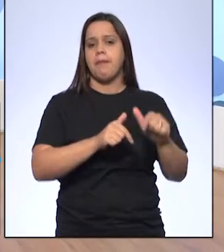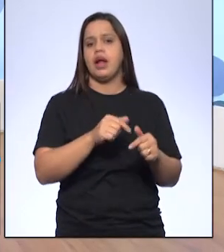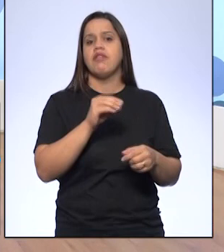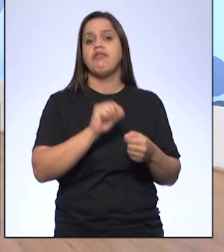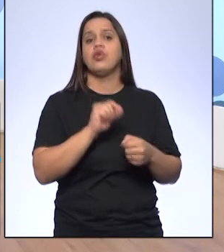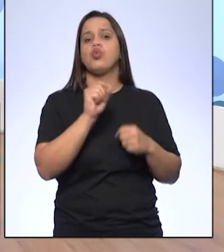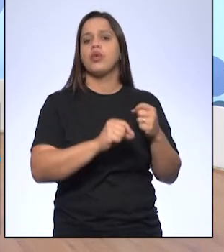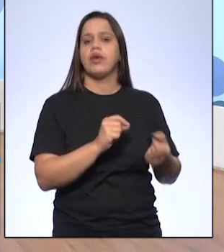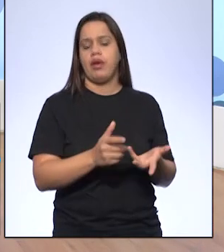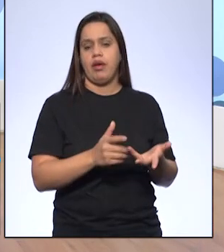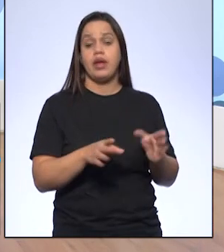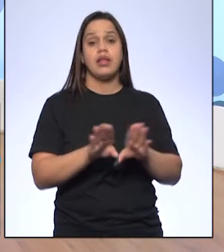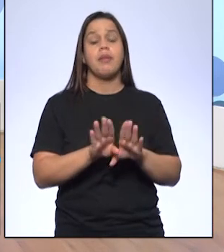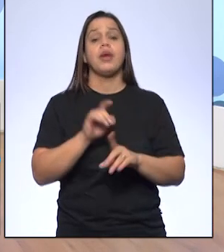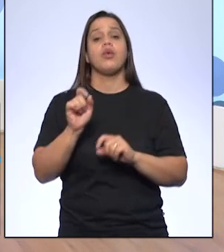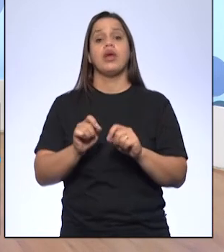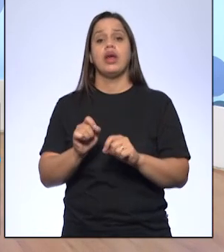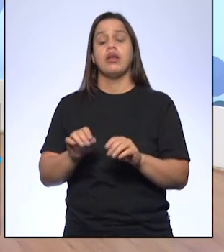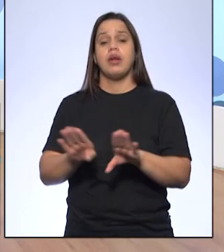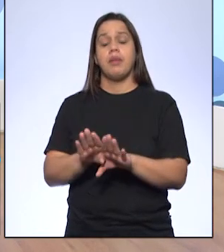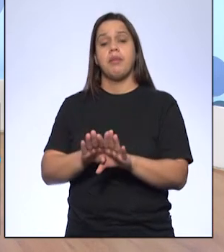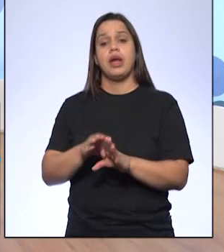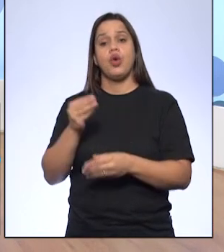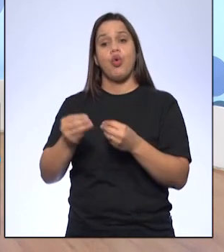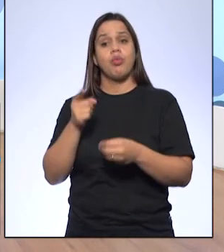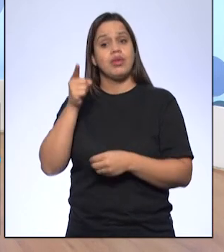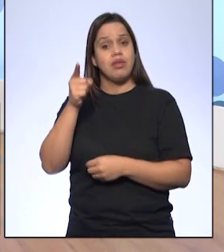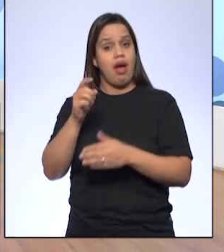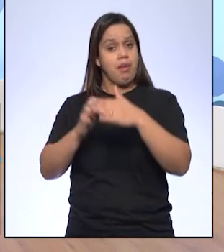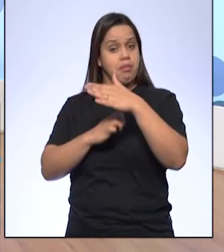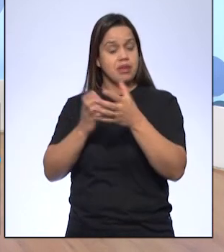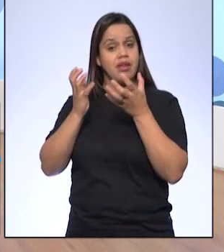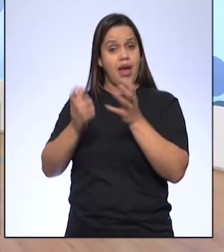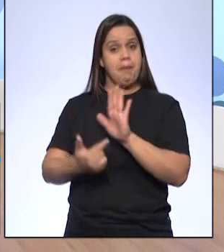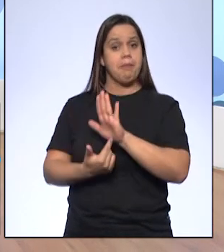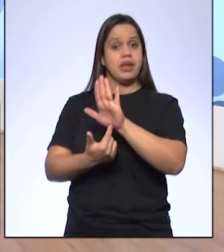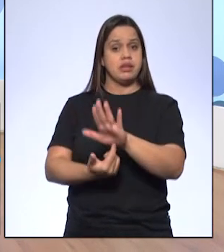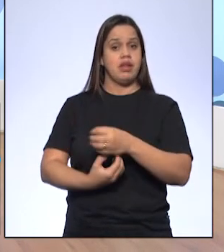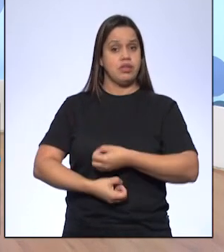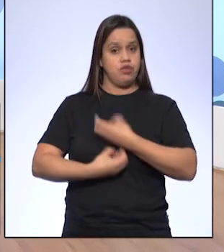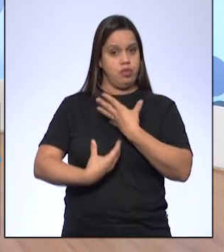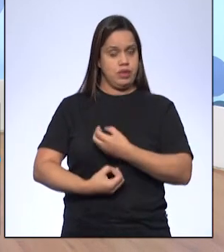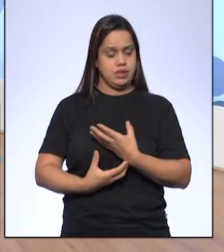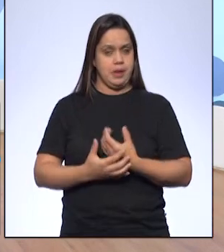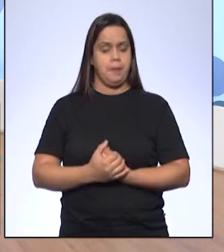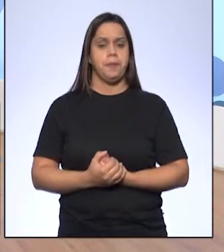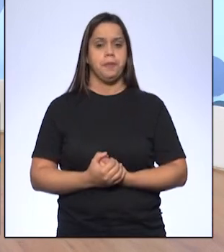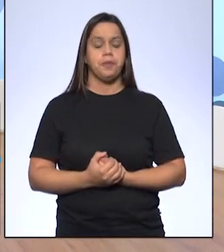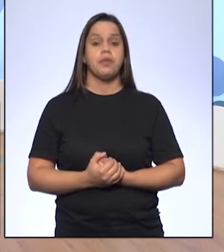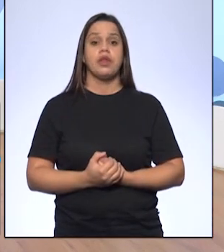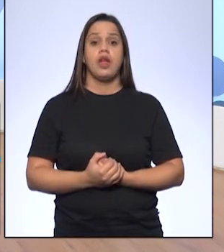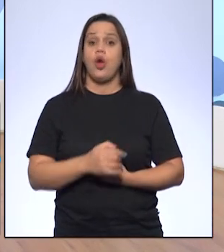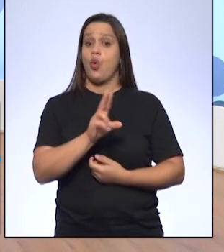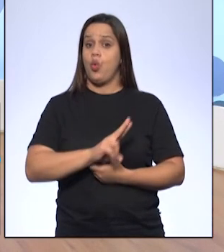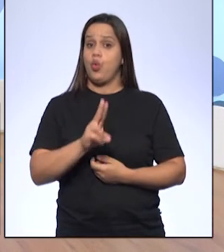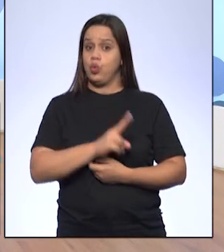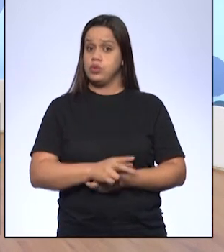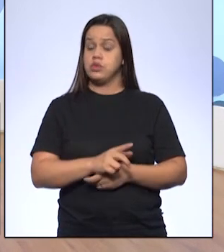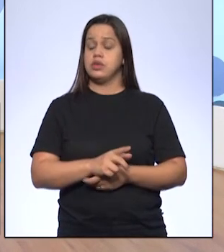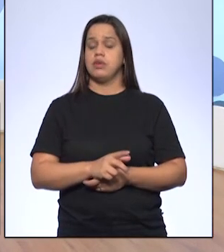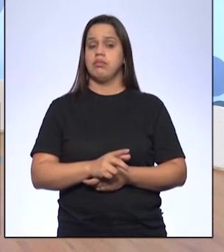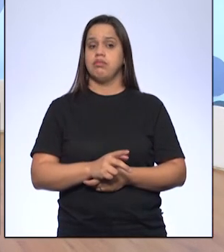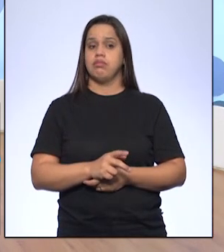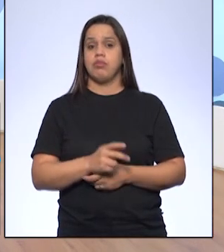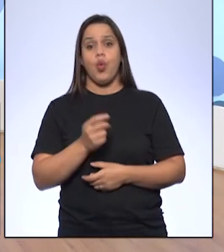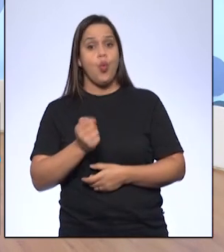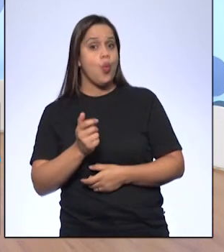quer, o pessoal daquela empresa quer apresentar esses dados. Eles costumam usar com maior frequência,